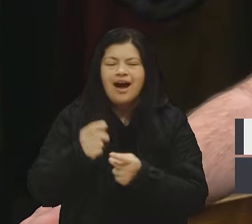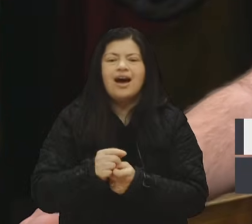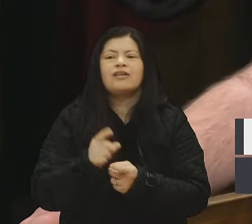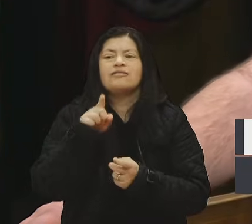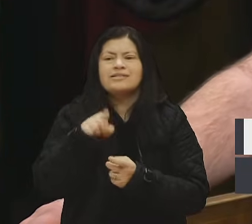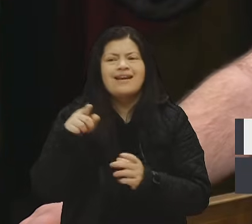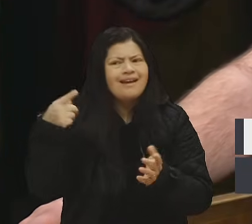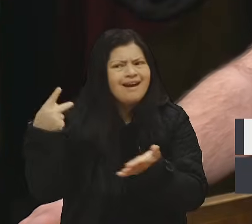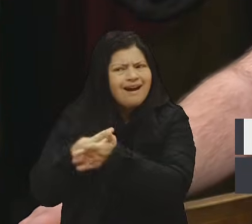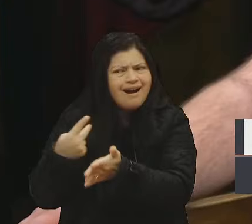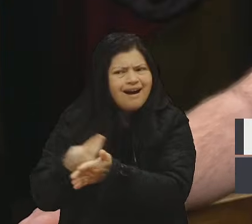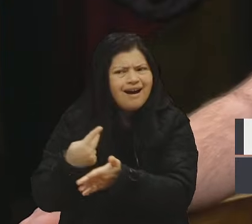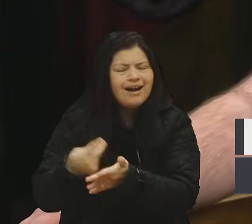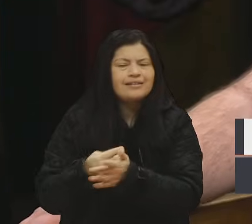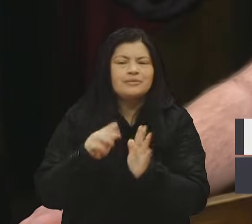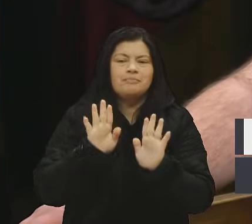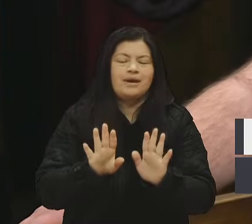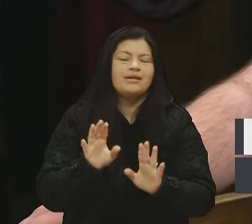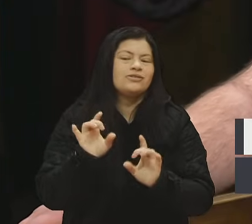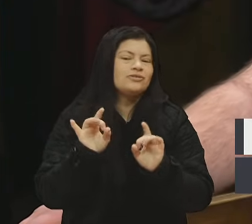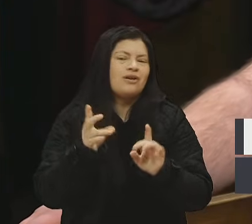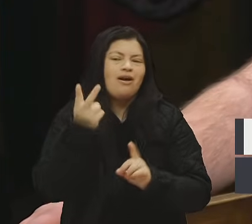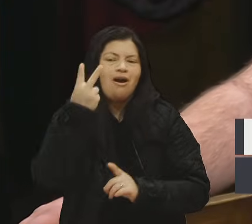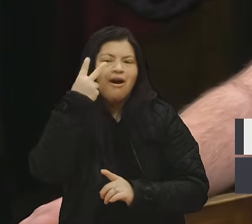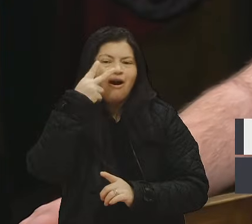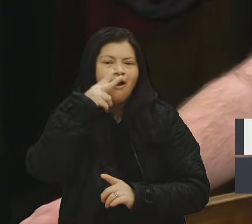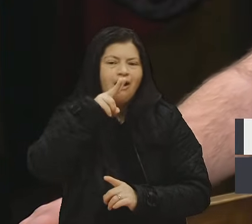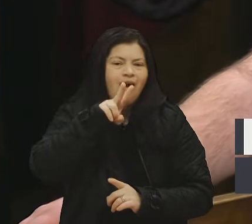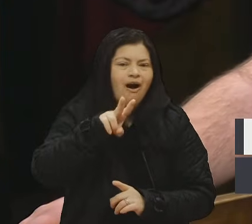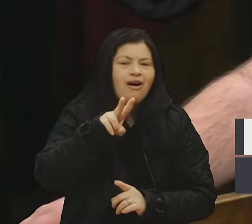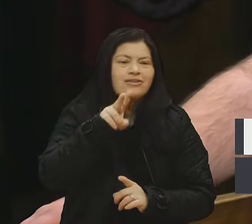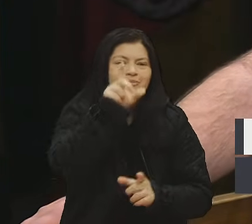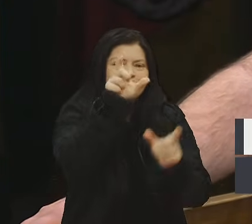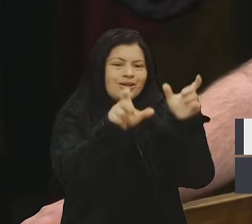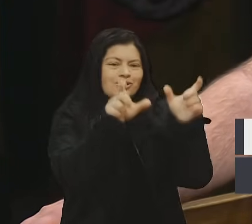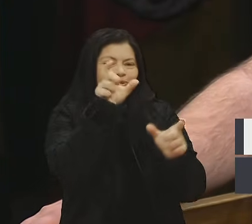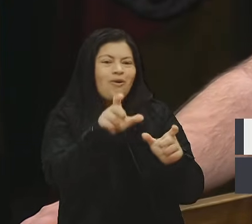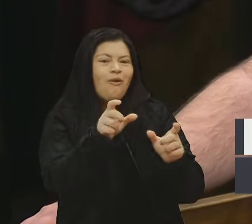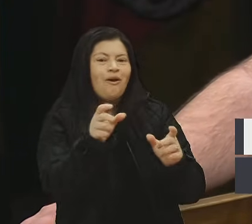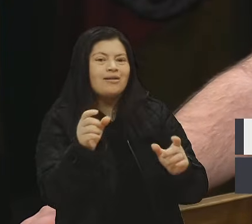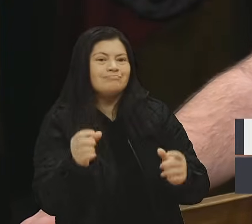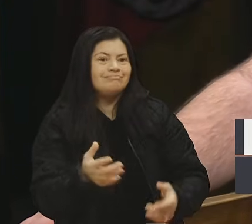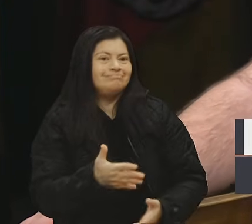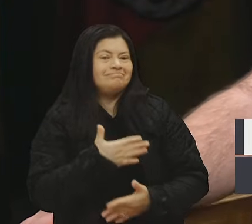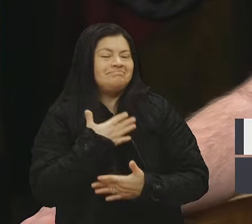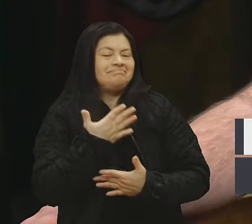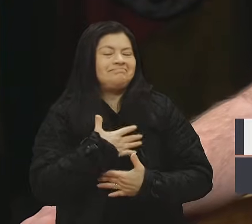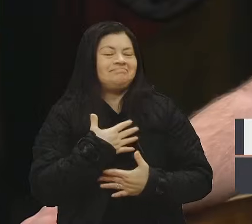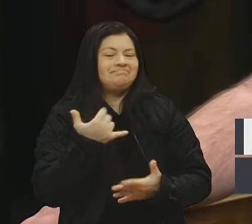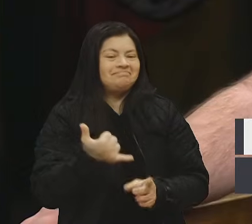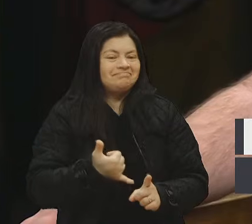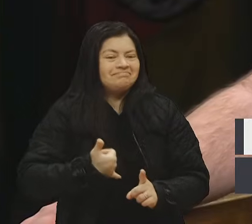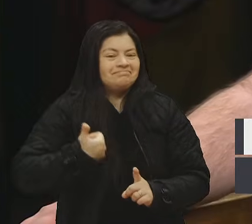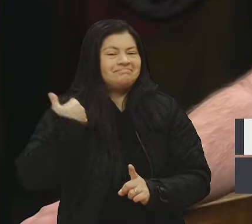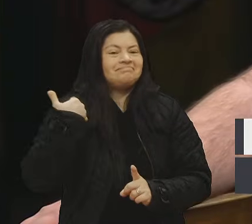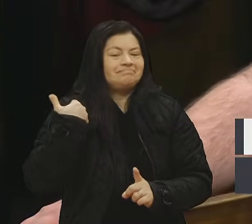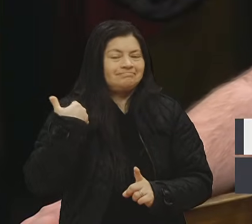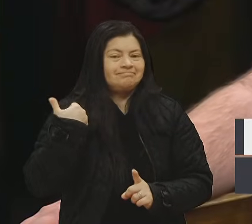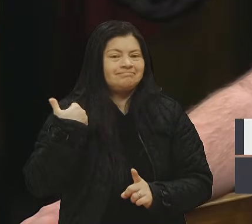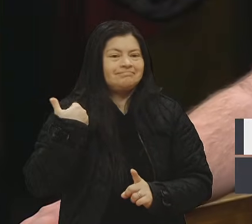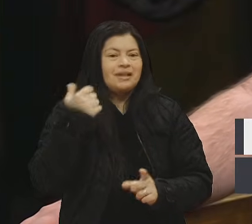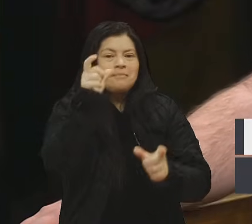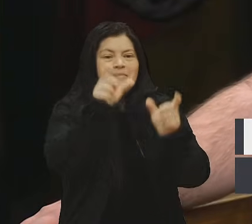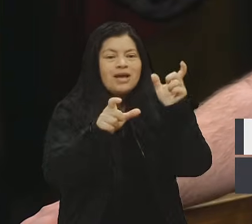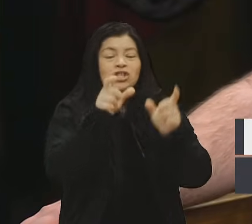vê, ele só olha para os que elogiam. E eu sempre ouvi, até dos meus professores, aqueles que